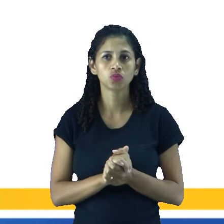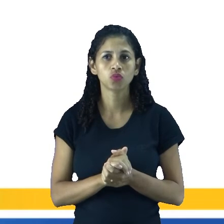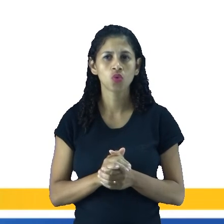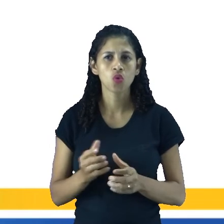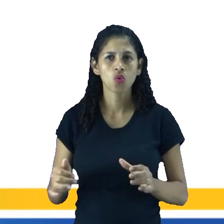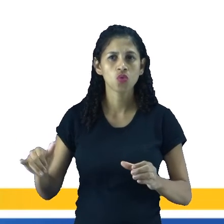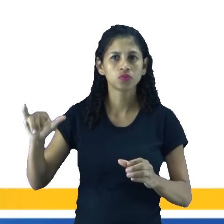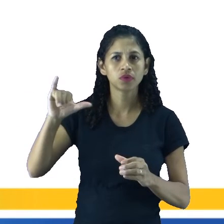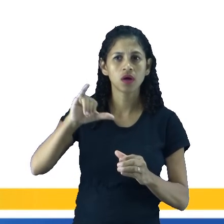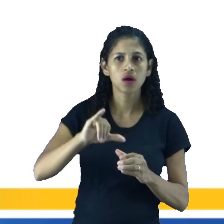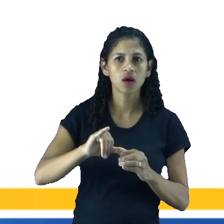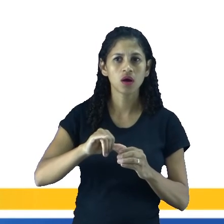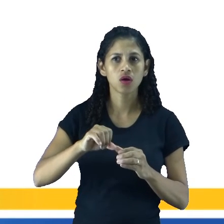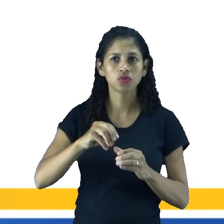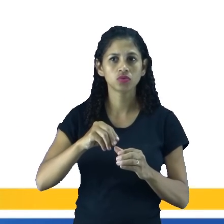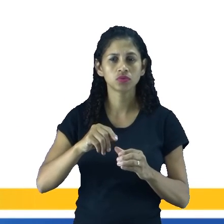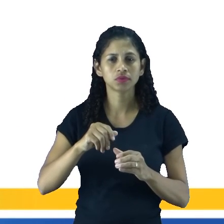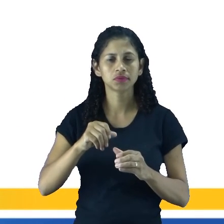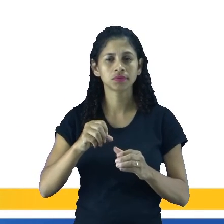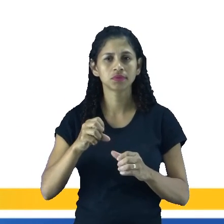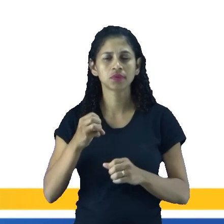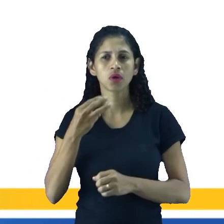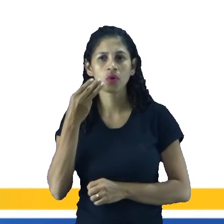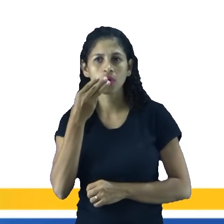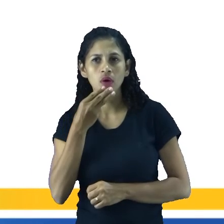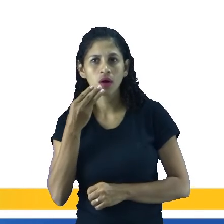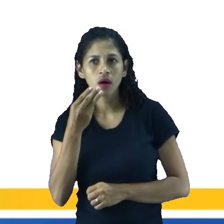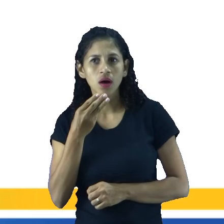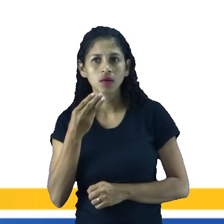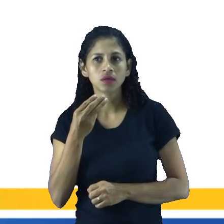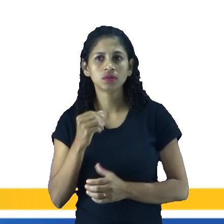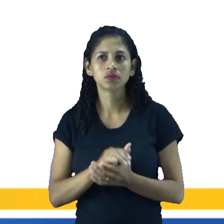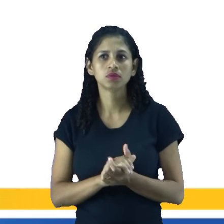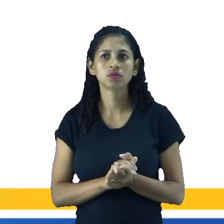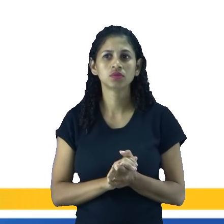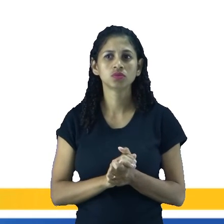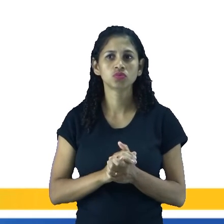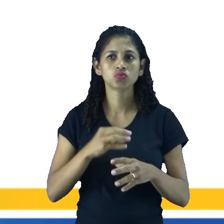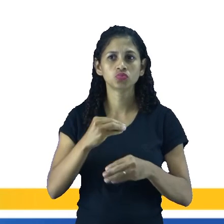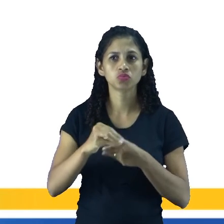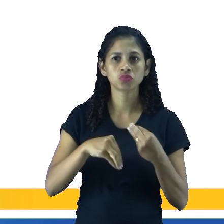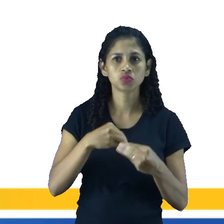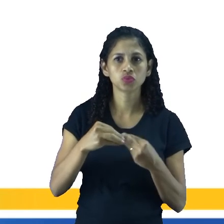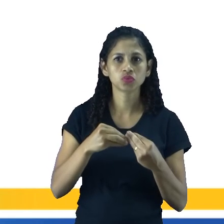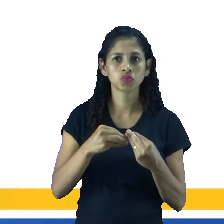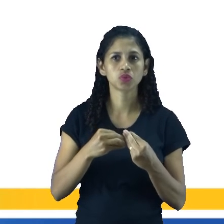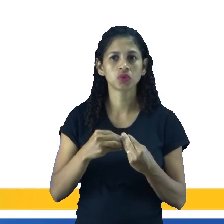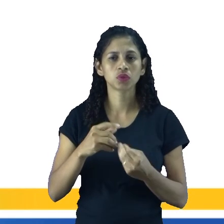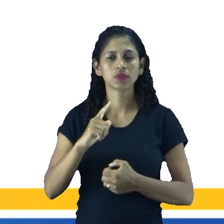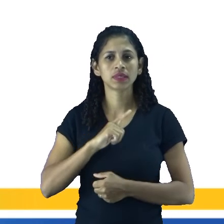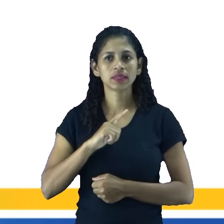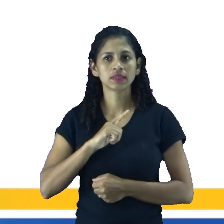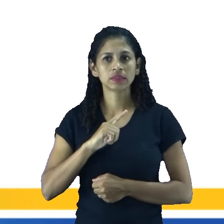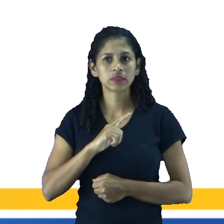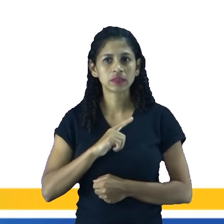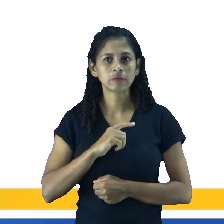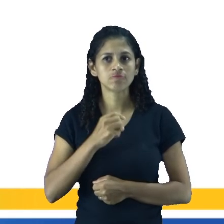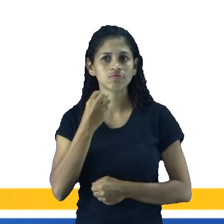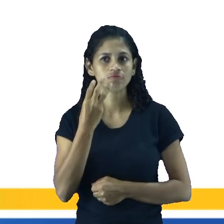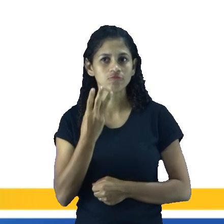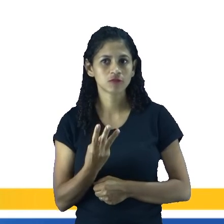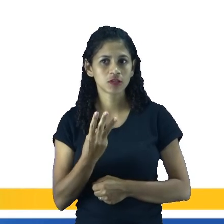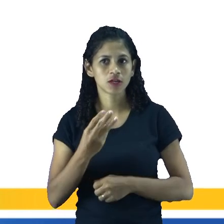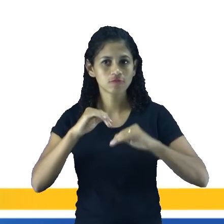de uma solução aquosa de açúcar a uma mistura contendo querosene e areia, são vistas claramente 3 fases. Para separar